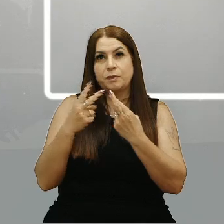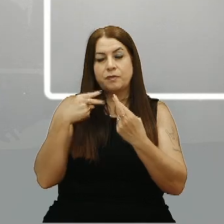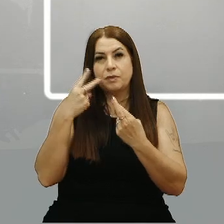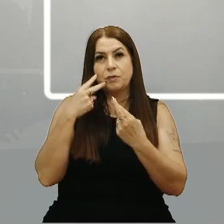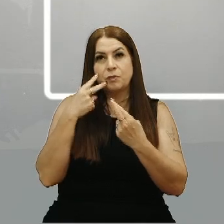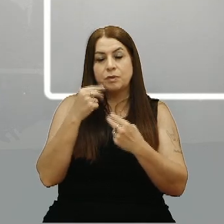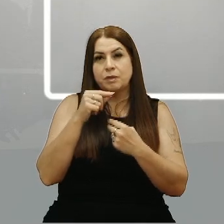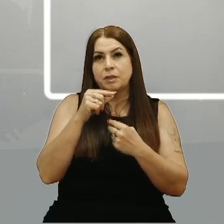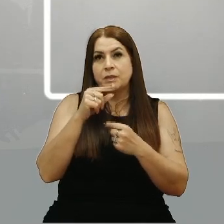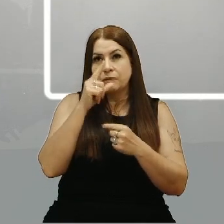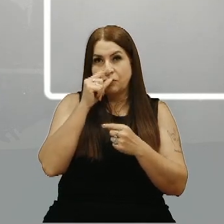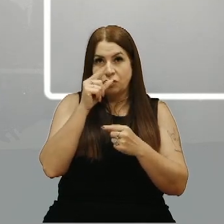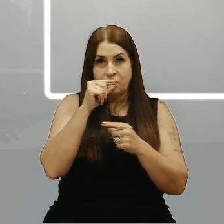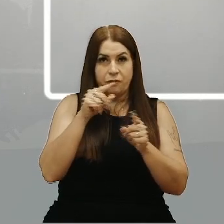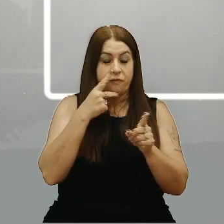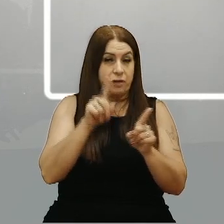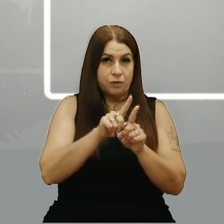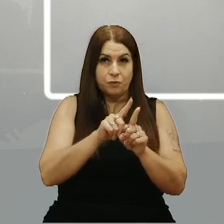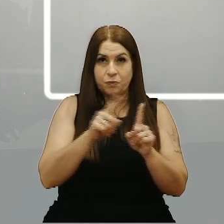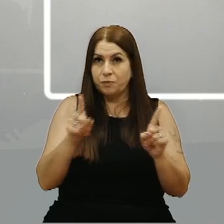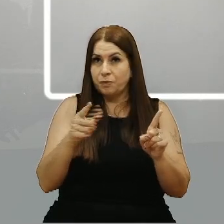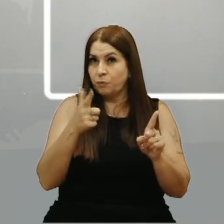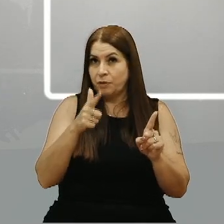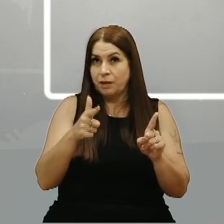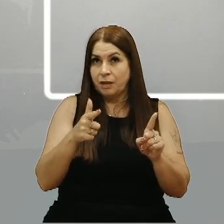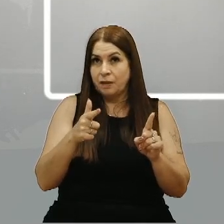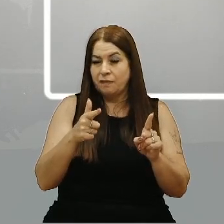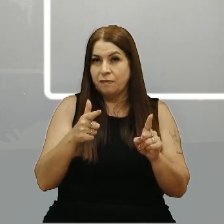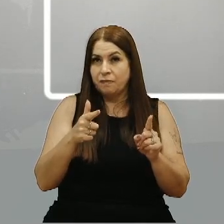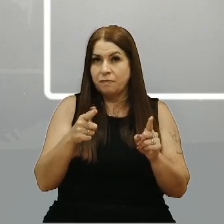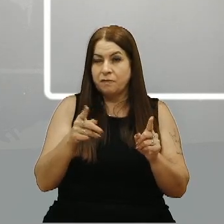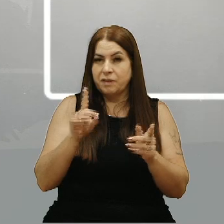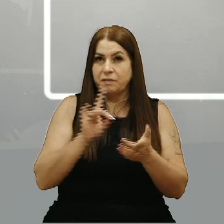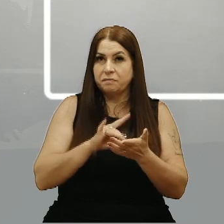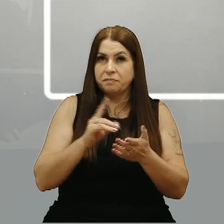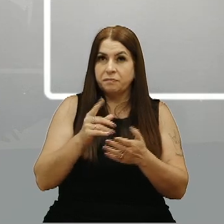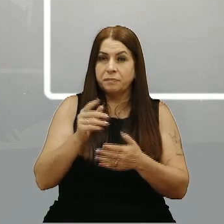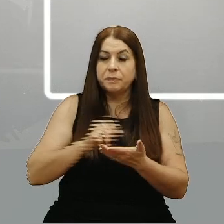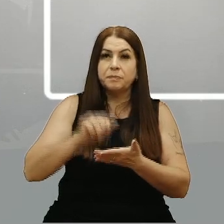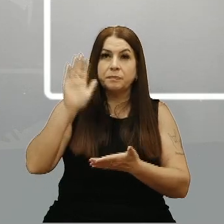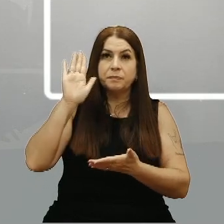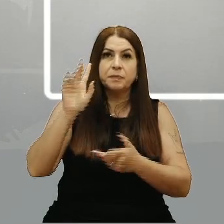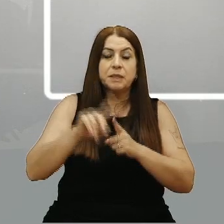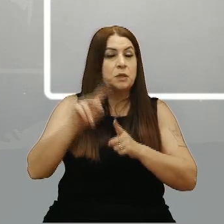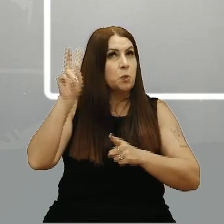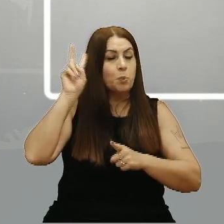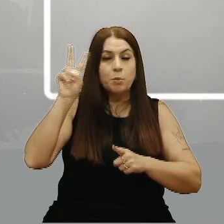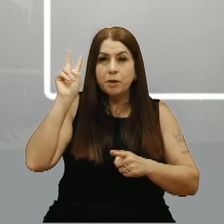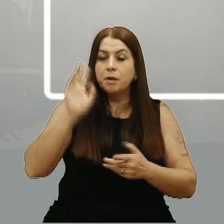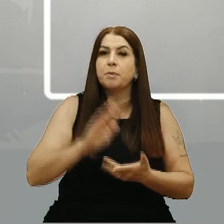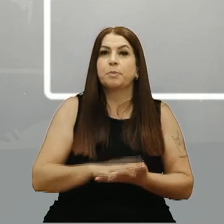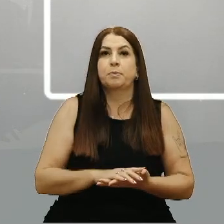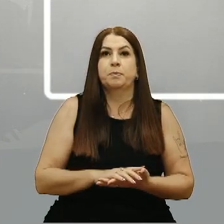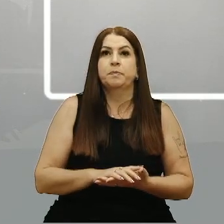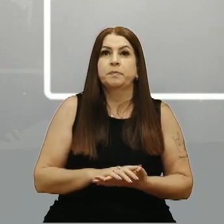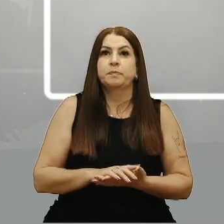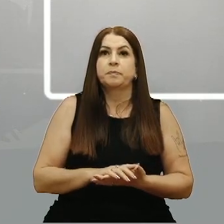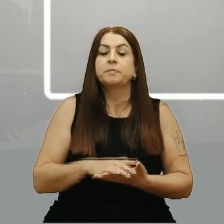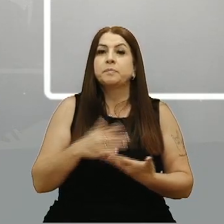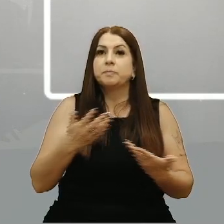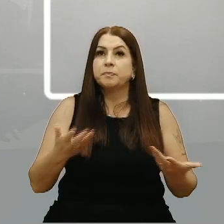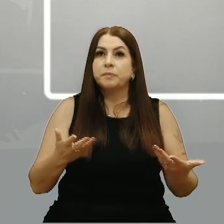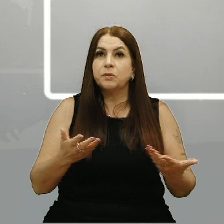Fantinel falou, porque não estava titular, ou se foi ano Peça a palavra, passado, presidente. 2023, não lembro,